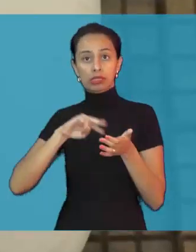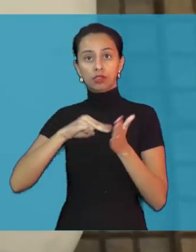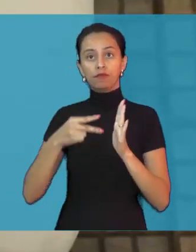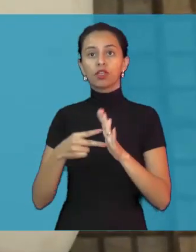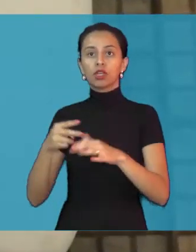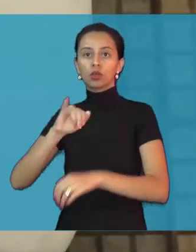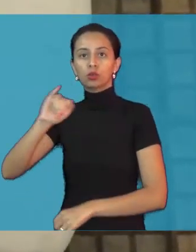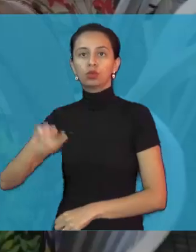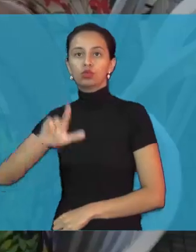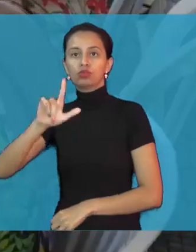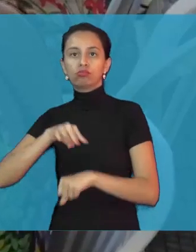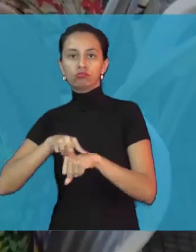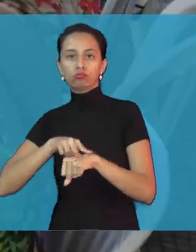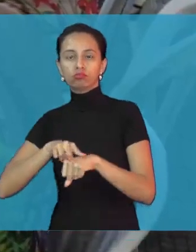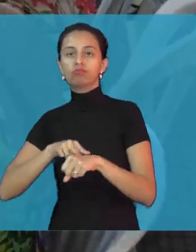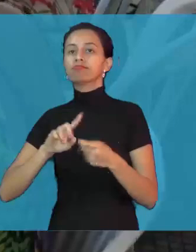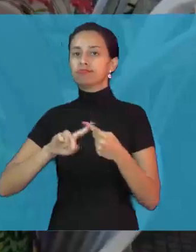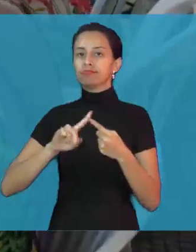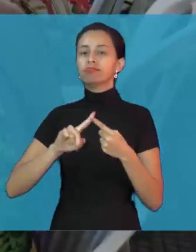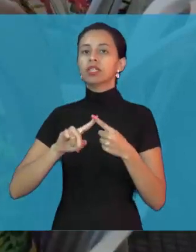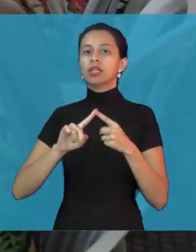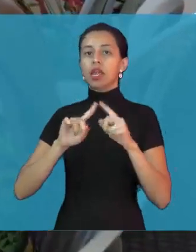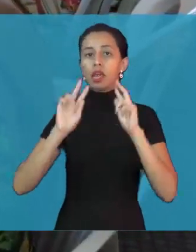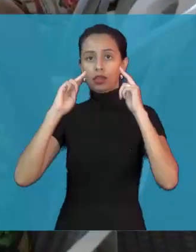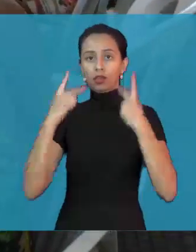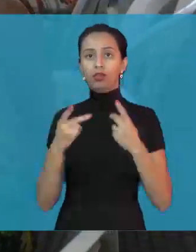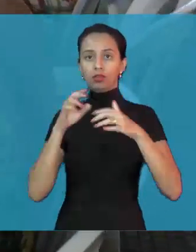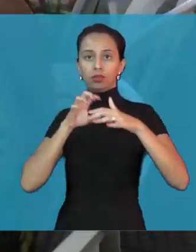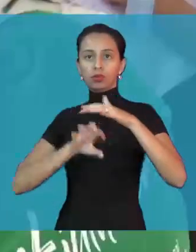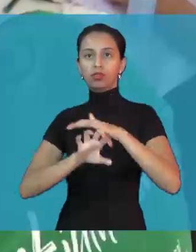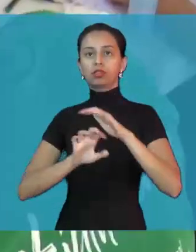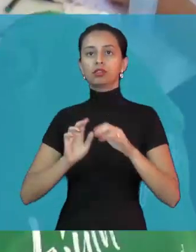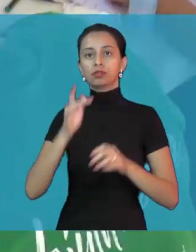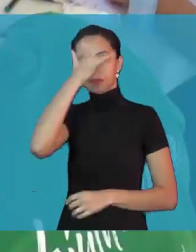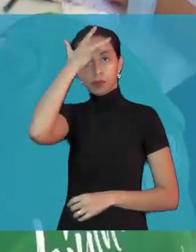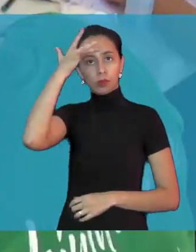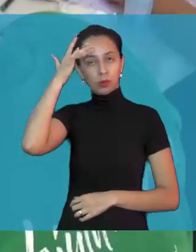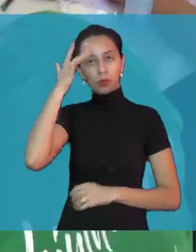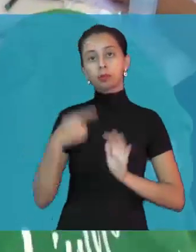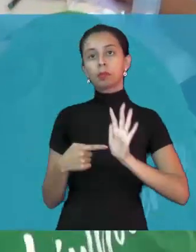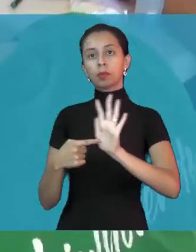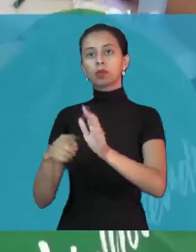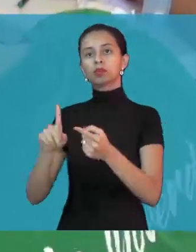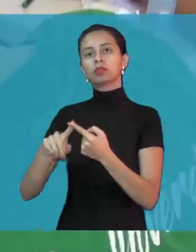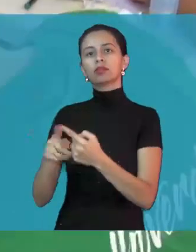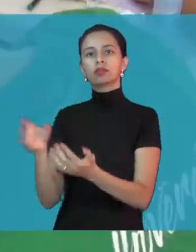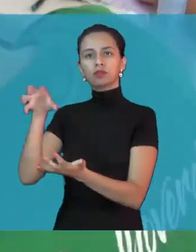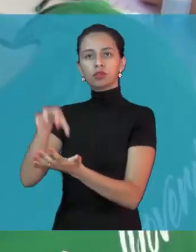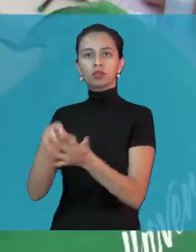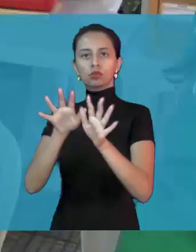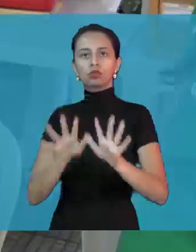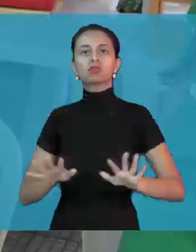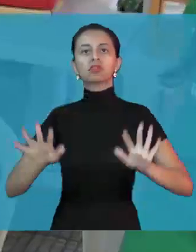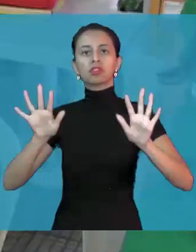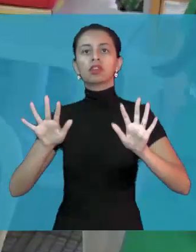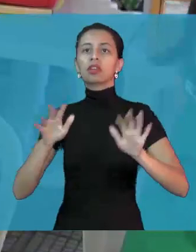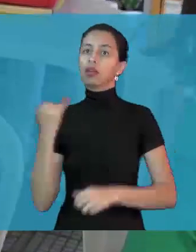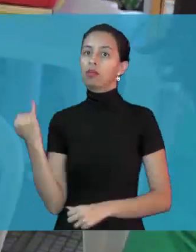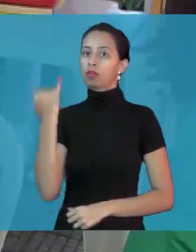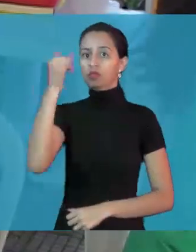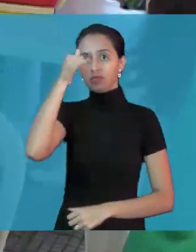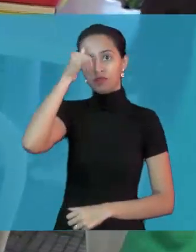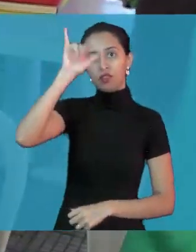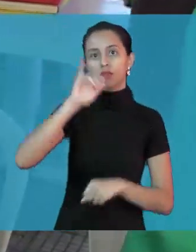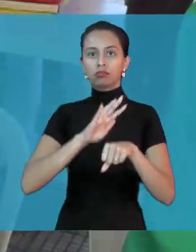Julho Verde. E a Pró-Reitoria de Gestão de Pessoas, através do Programa de Saúde e Bem-Estar no Trabalho, também alerta os servidores da